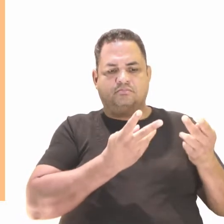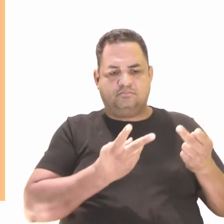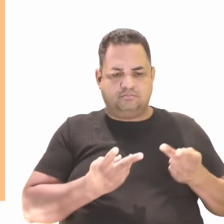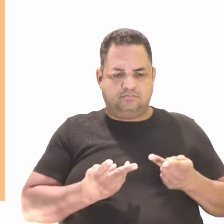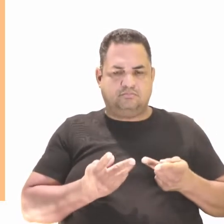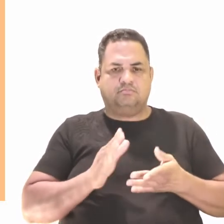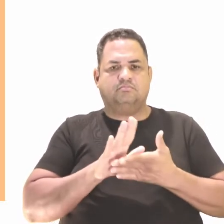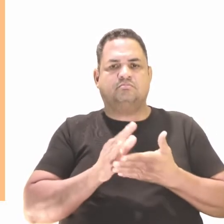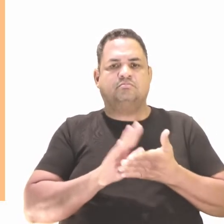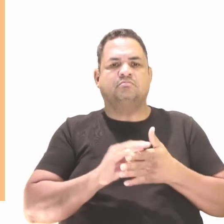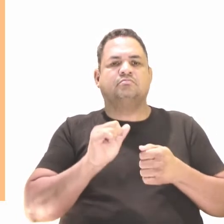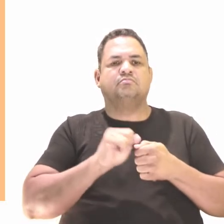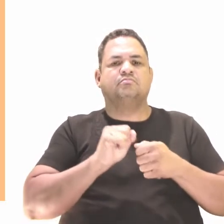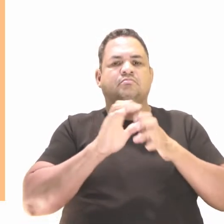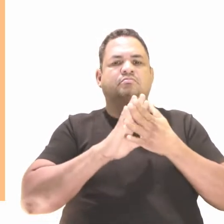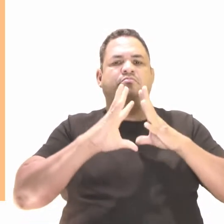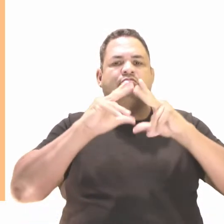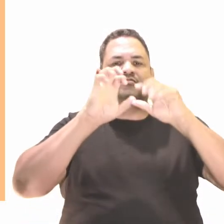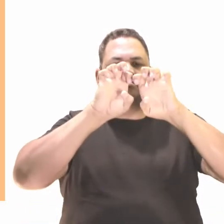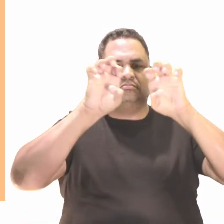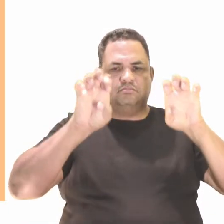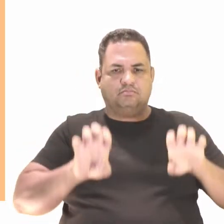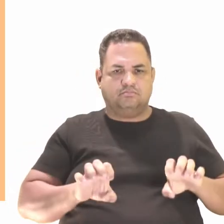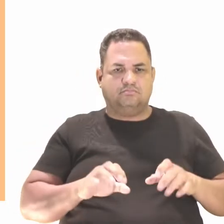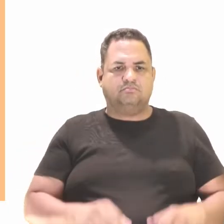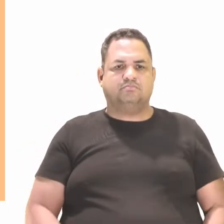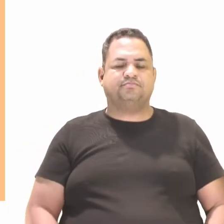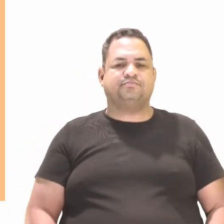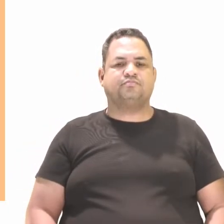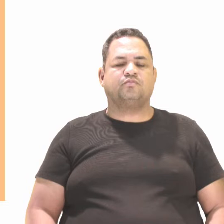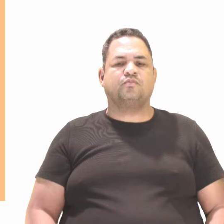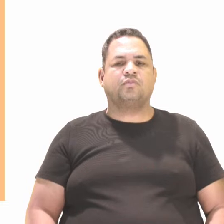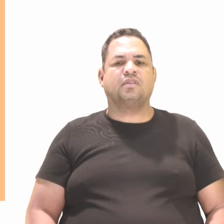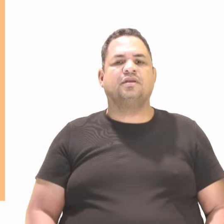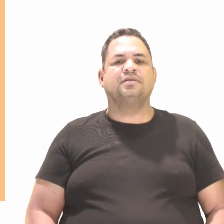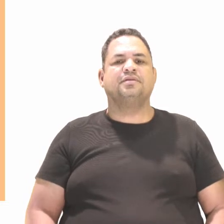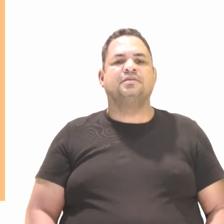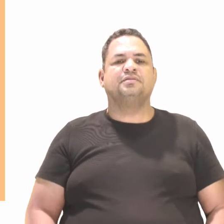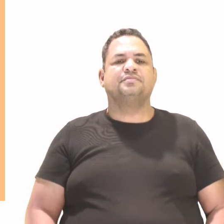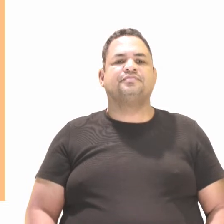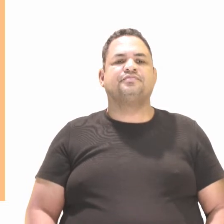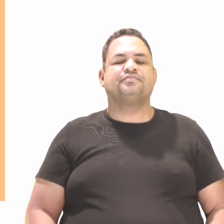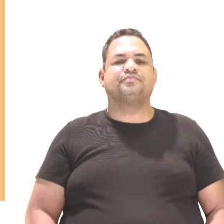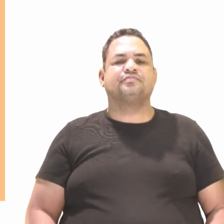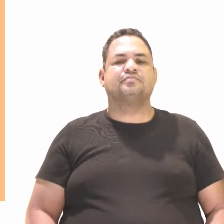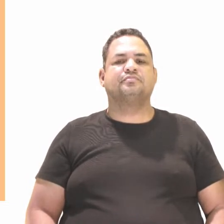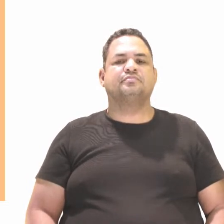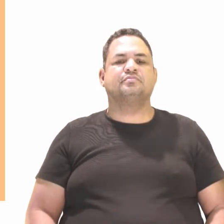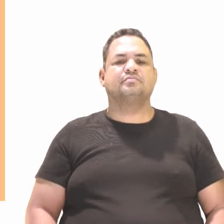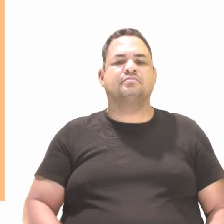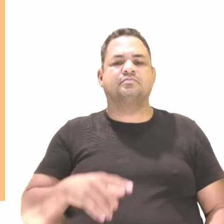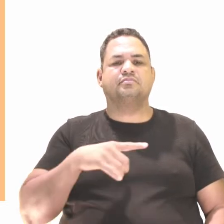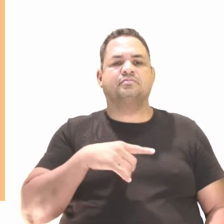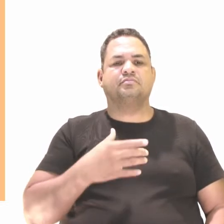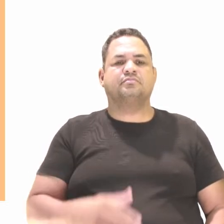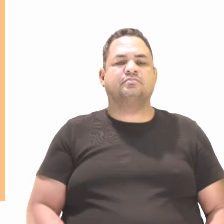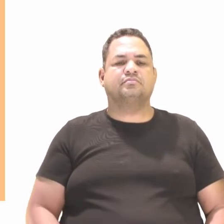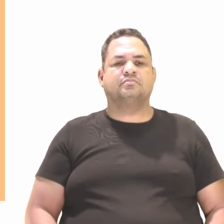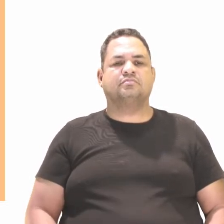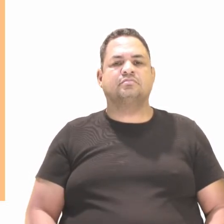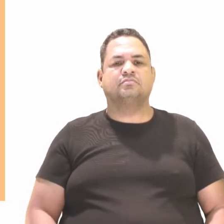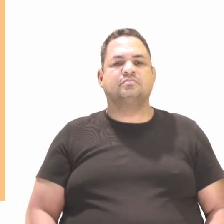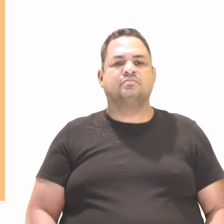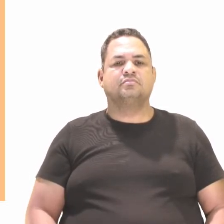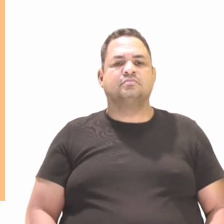essas estruturas, a gente vai repetir todas as estruturas again, novamente. E aí a gente tem essas aqui. Would